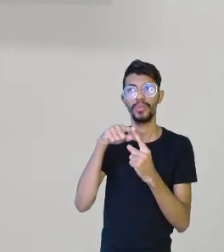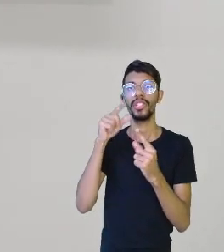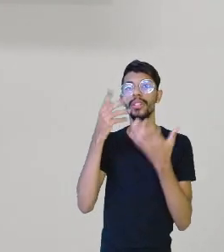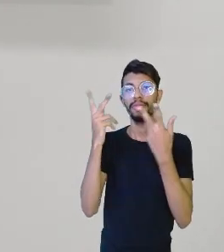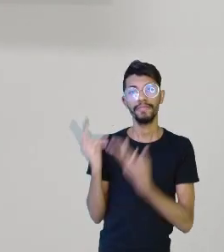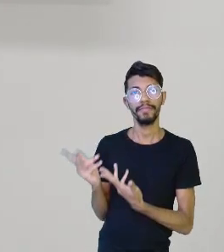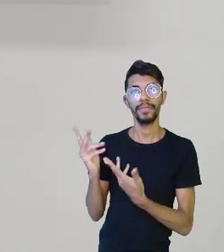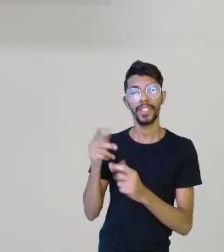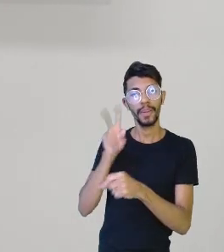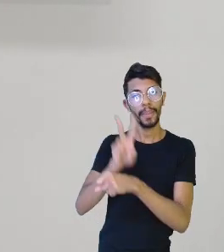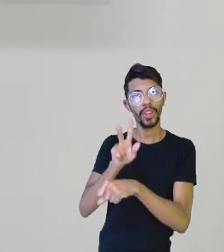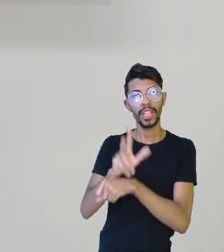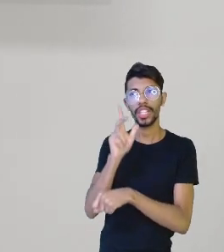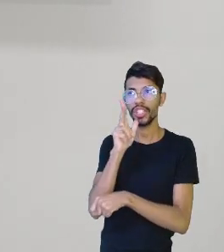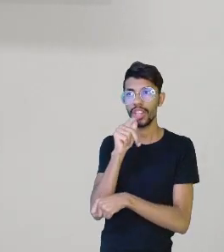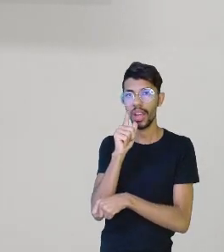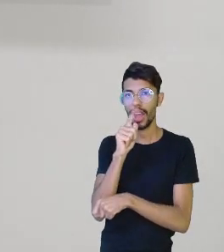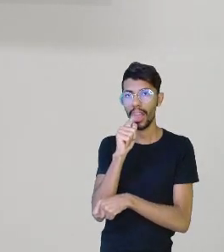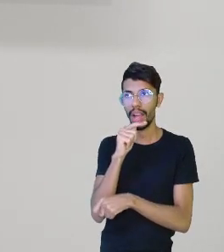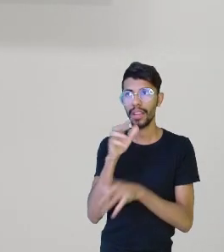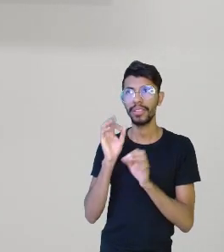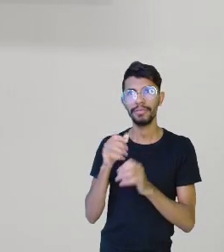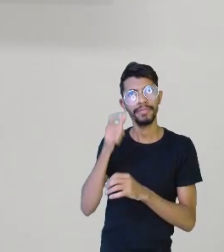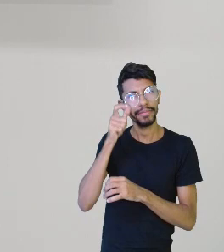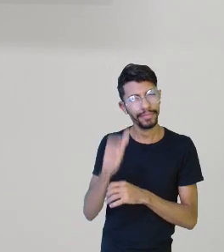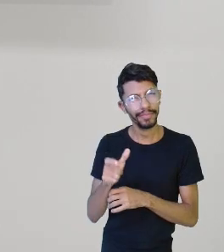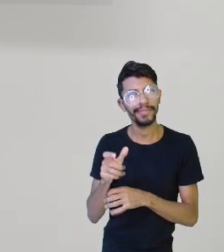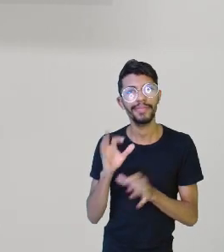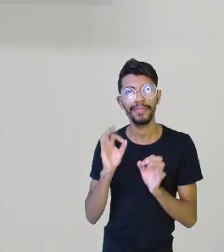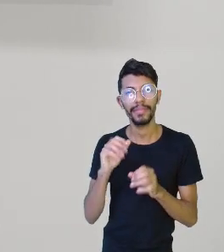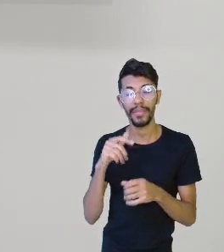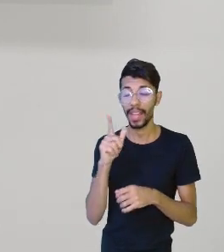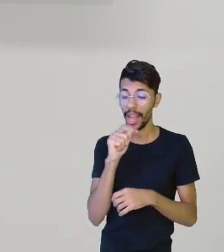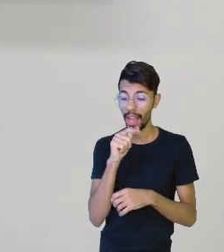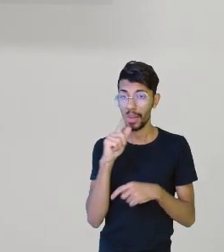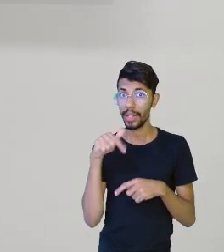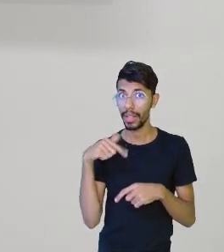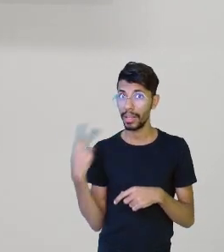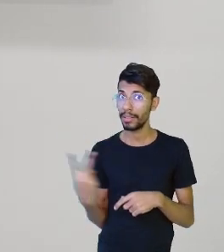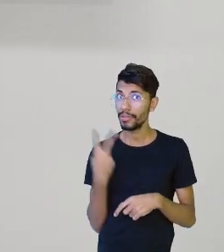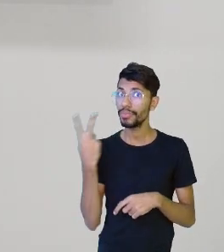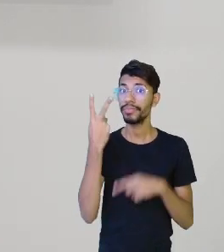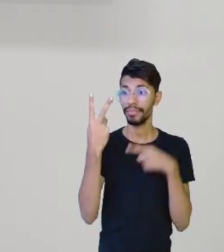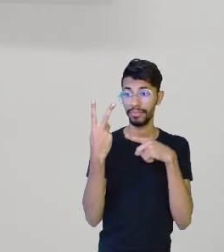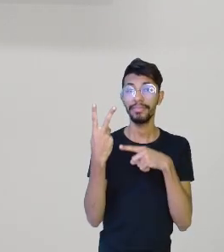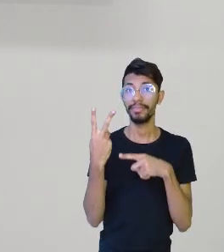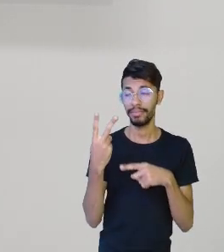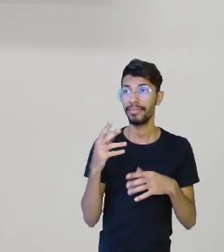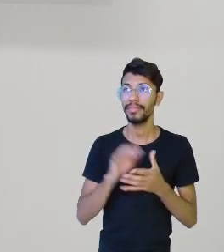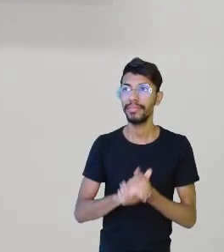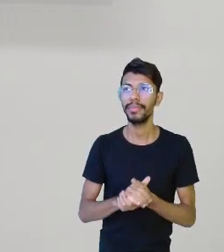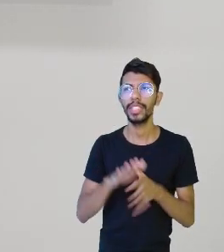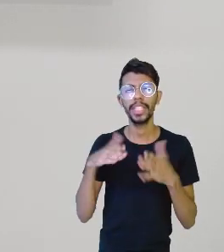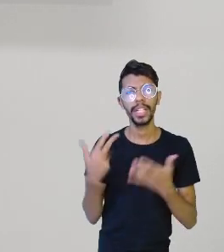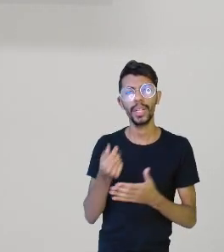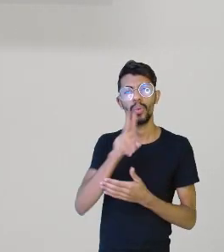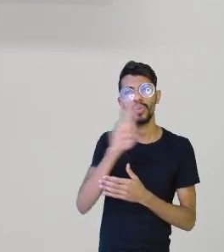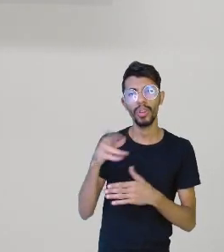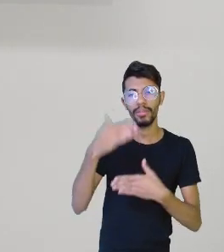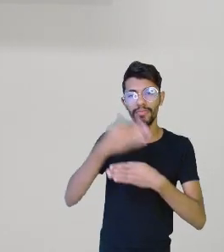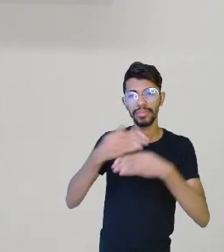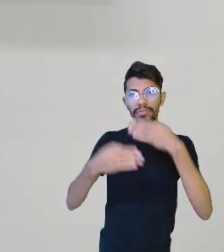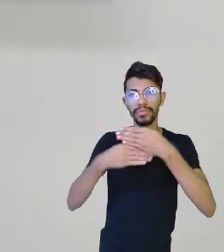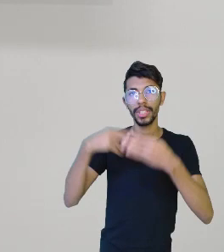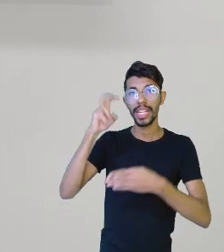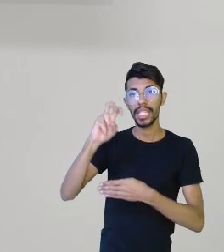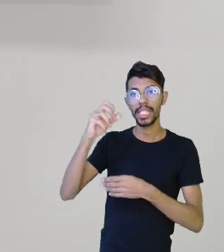para essa proteção em específico. Interessante, ver como a água é valiosa. Aí a gente segue, ó, o nome Forte das Cinco Pontas, como